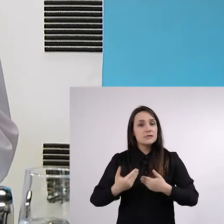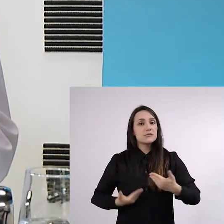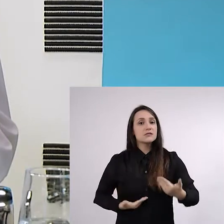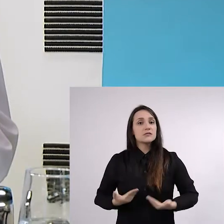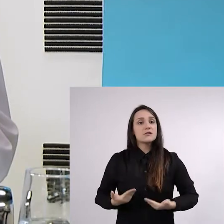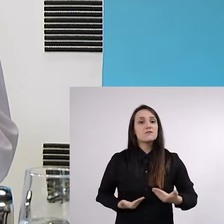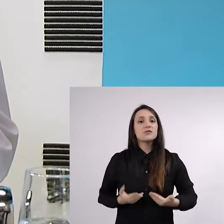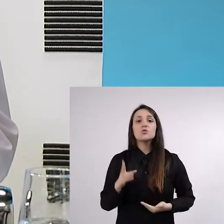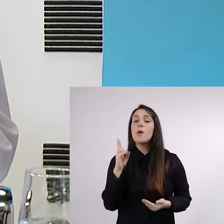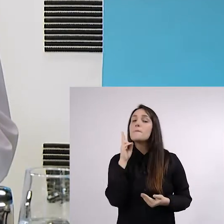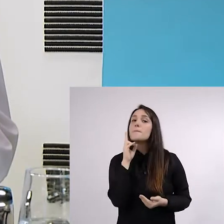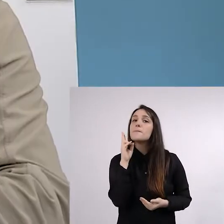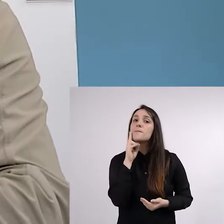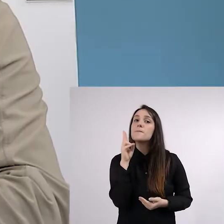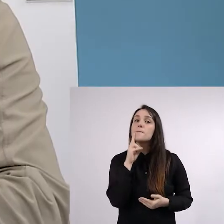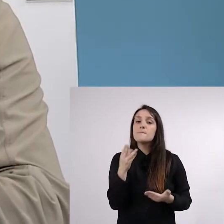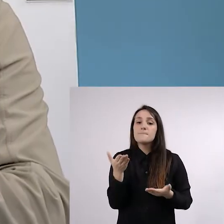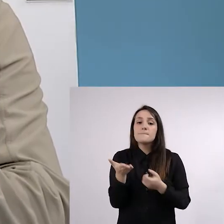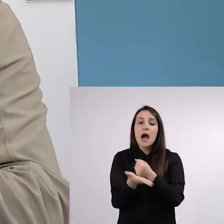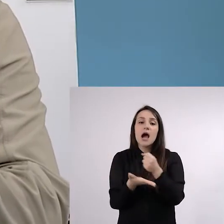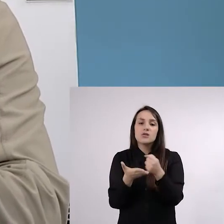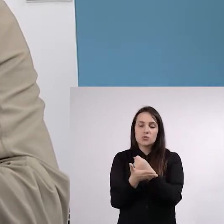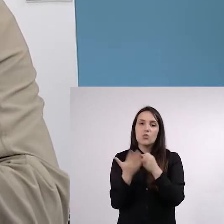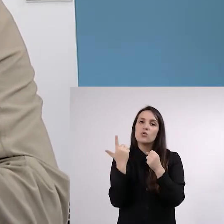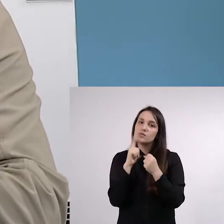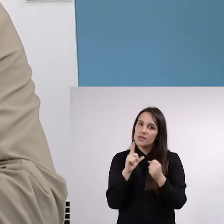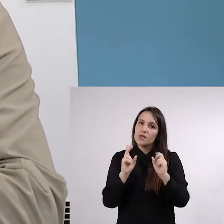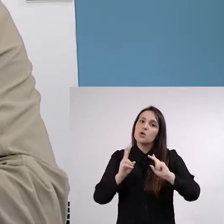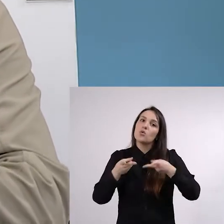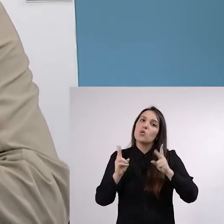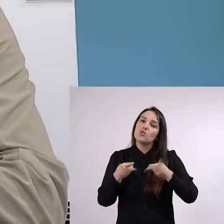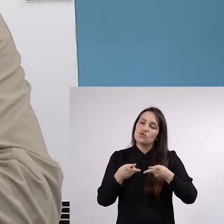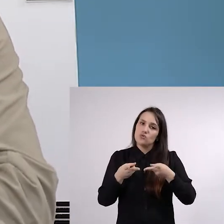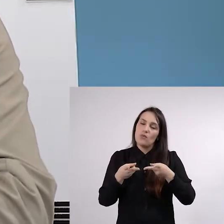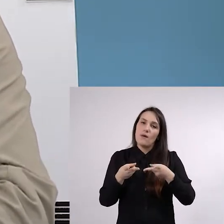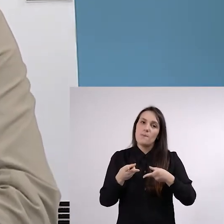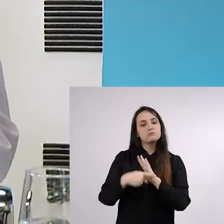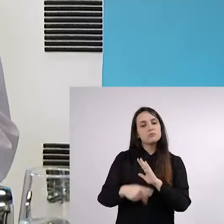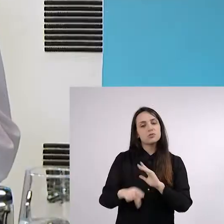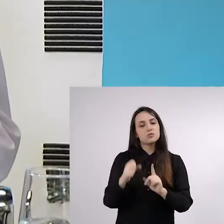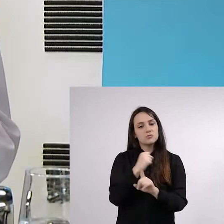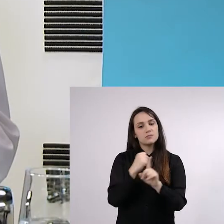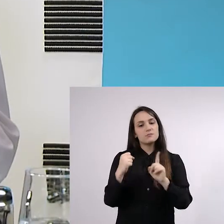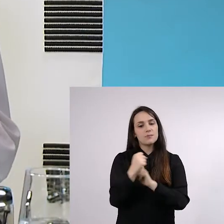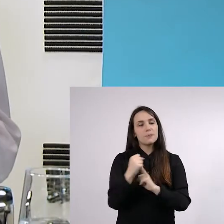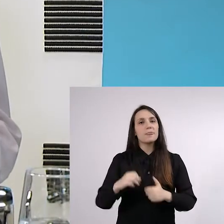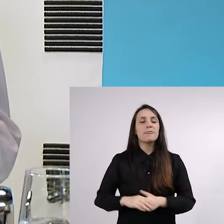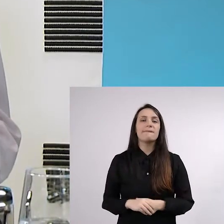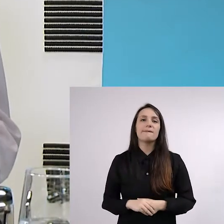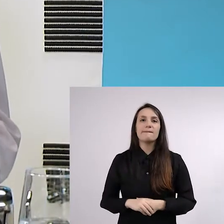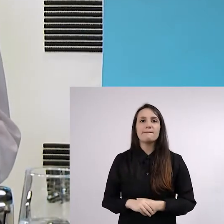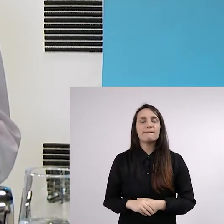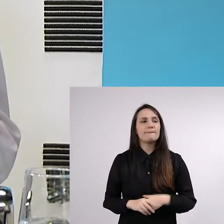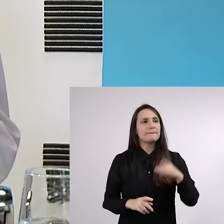toda a estrutura de Estado para poder fazer frente a essa situação. Deputado Gerson Claro, que é líder do governo na